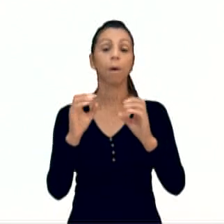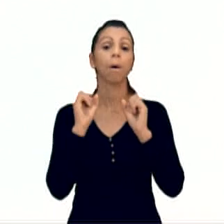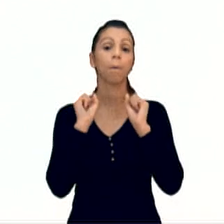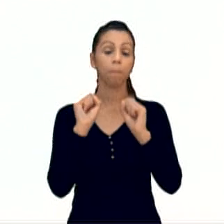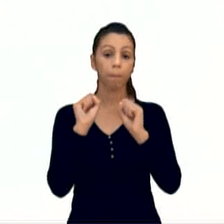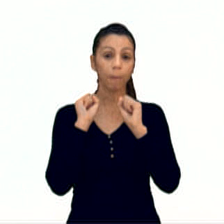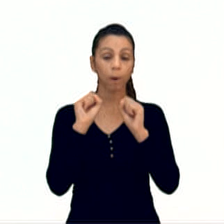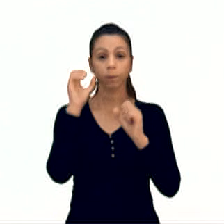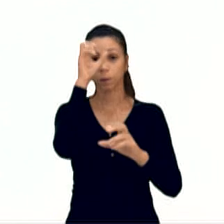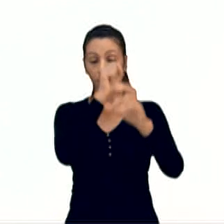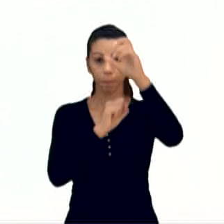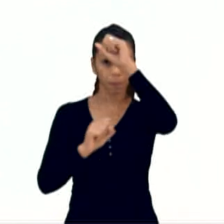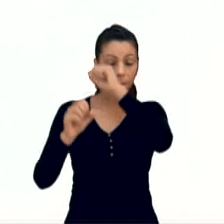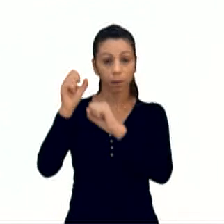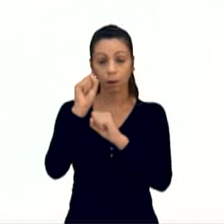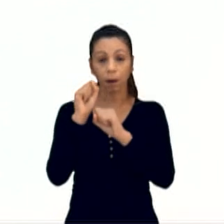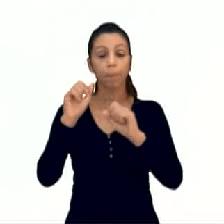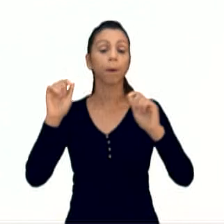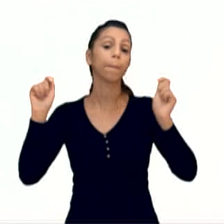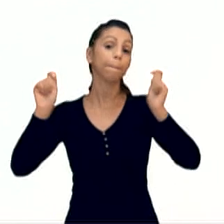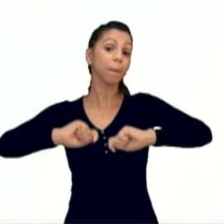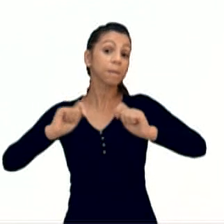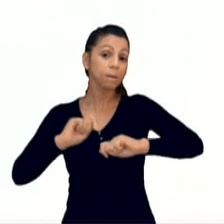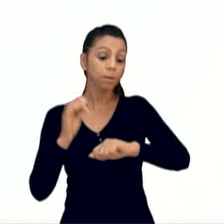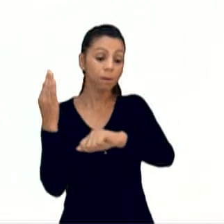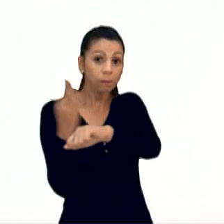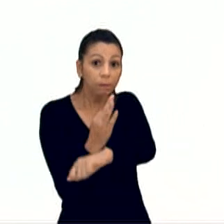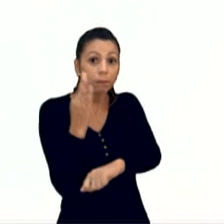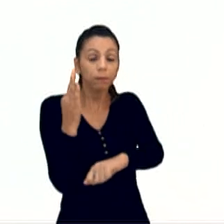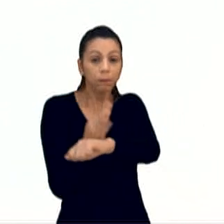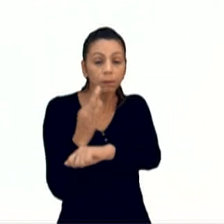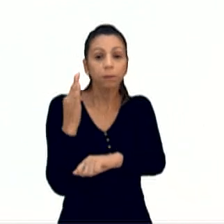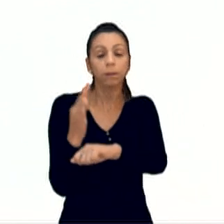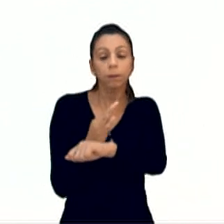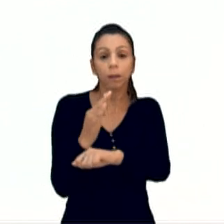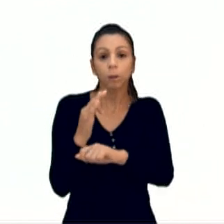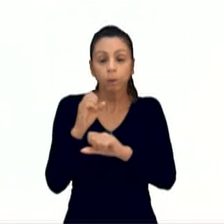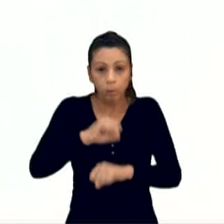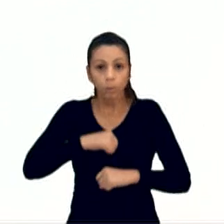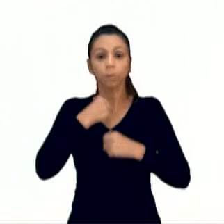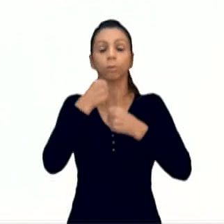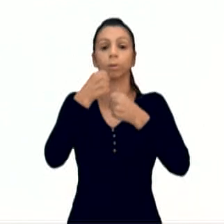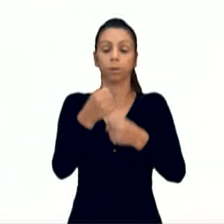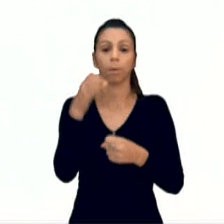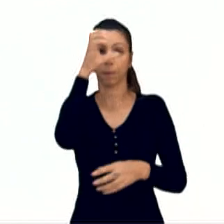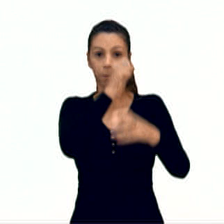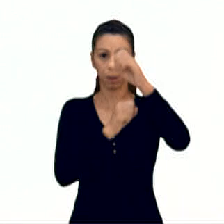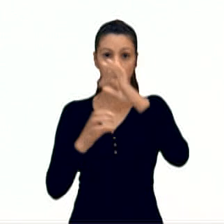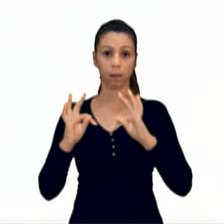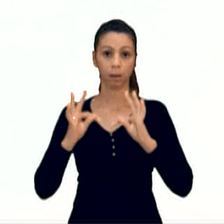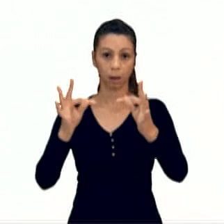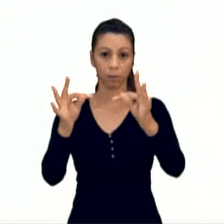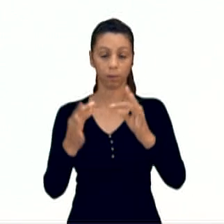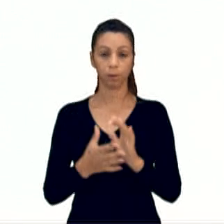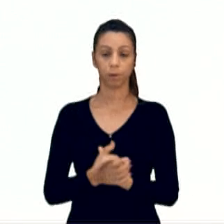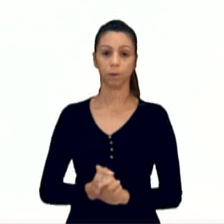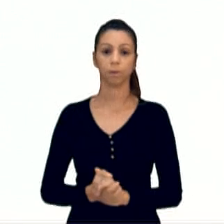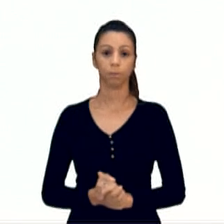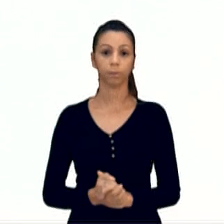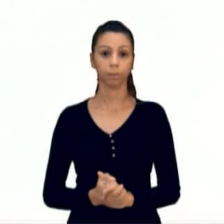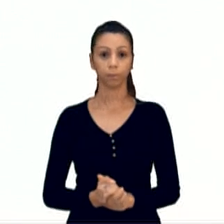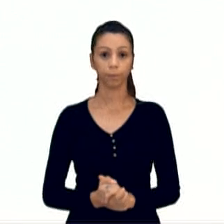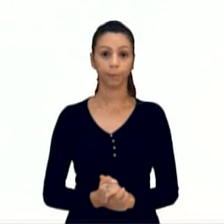para isso. Tem que se esforçar para conseguir. E o último quadrinho diz assim, And